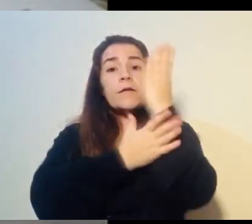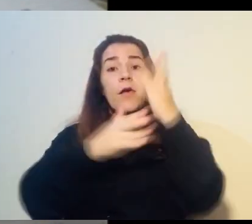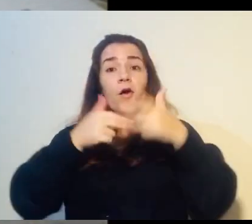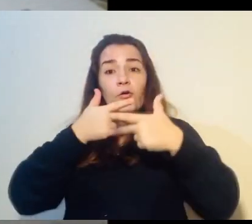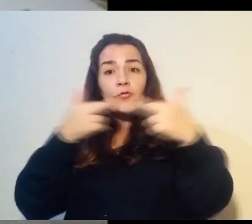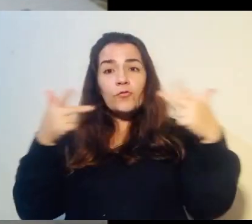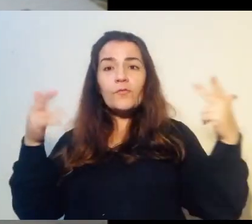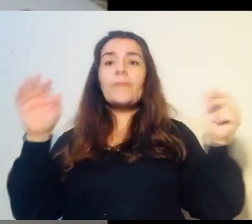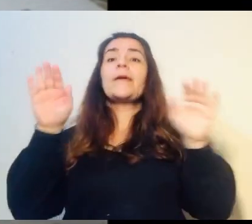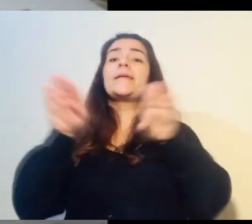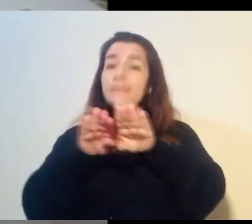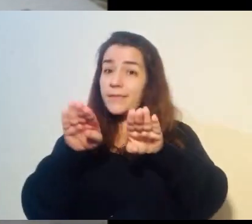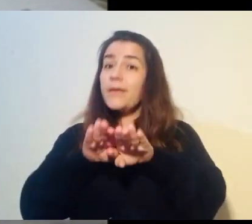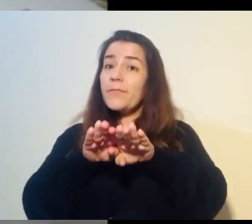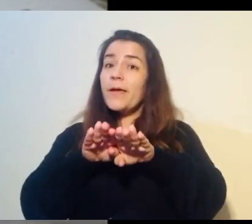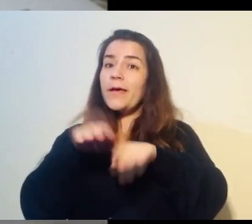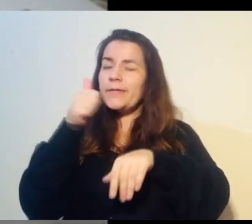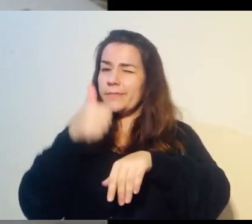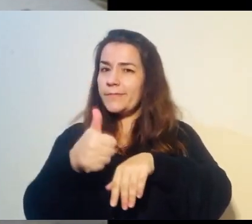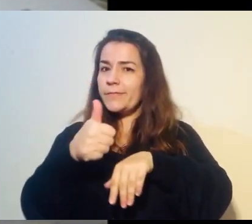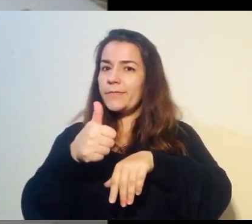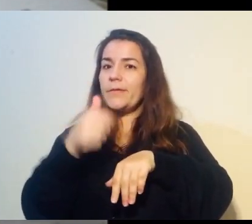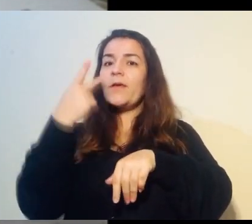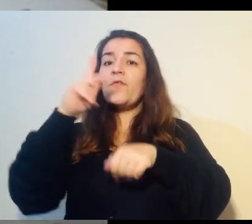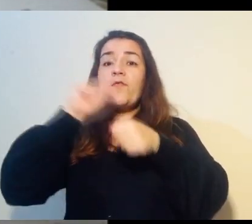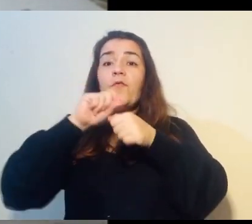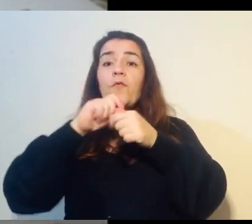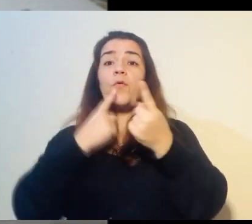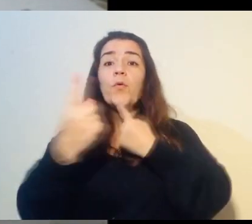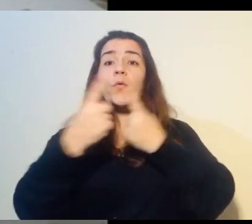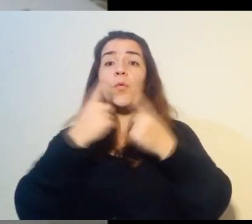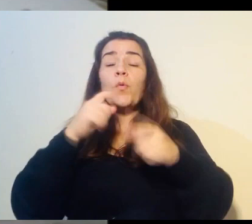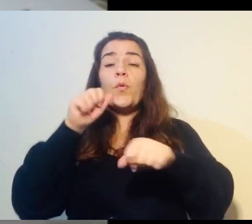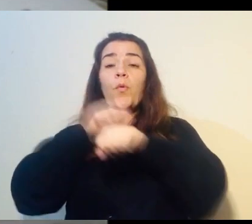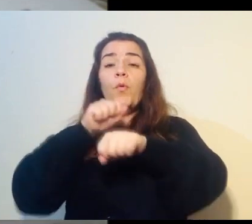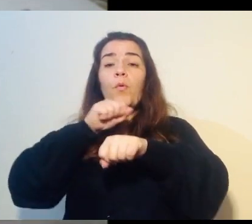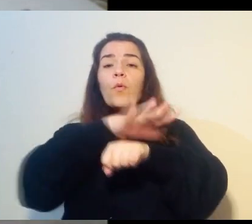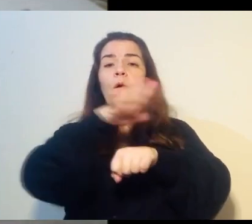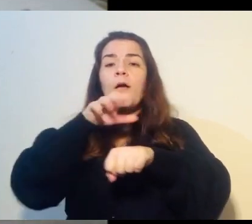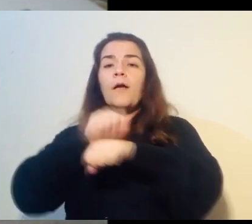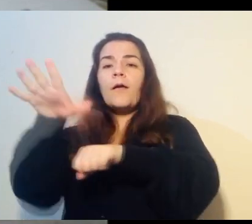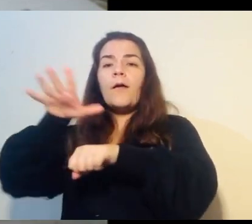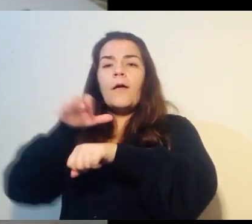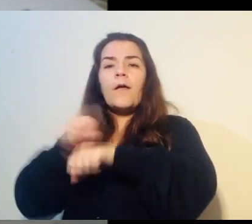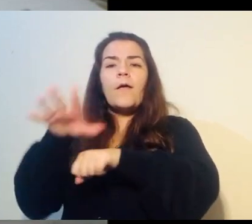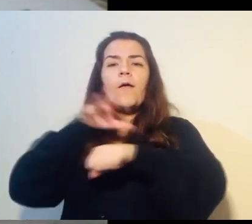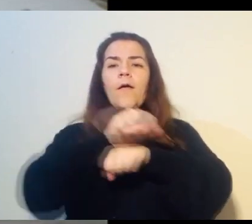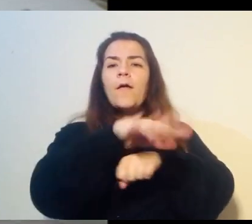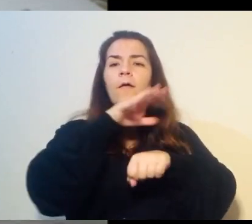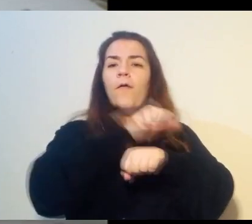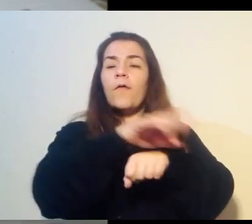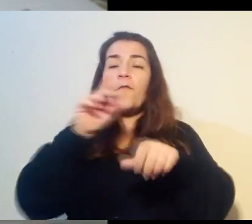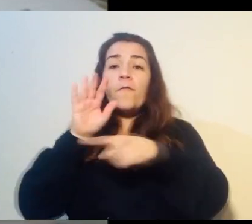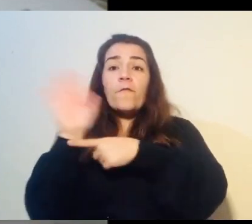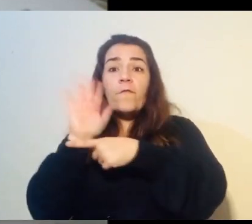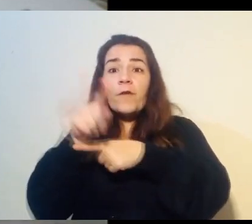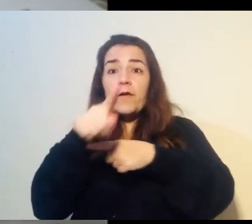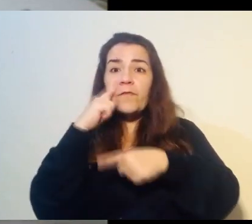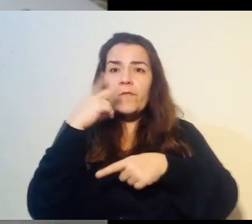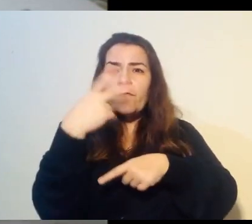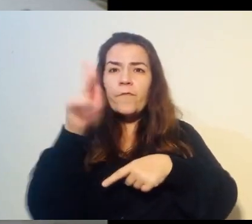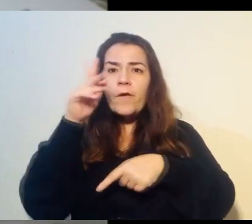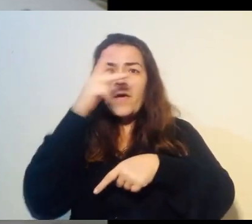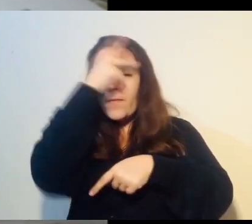outras possibilidades também, tá? Eu vou compartilhar também alguns vídeos, né, algumas páginas de pessoas que vocês